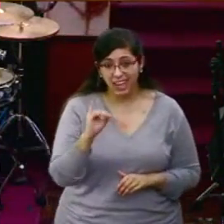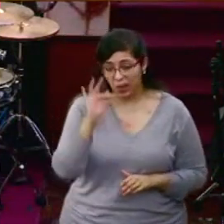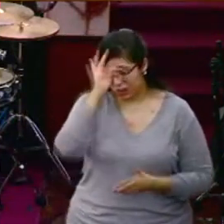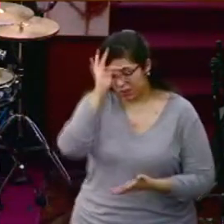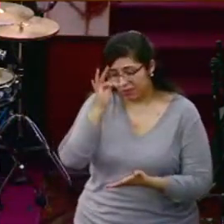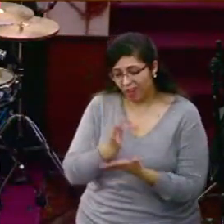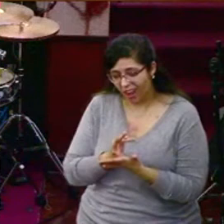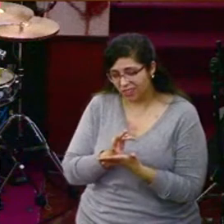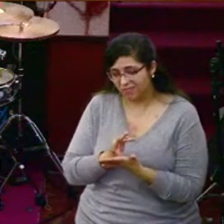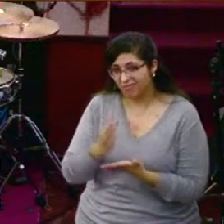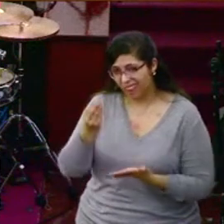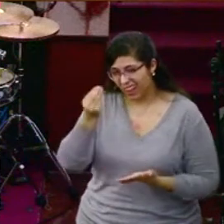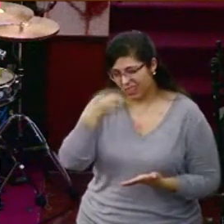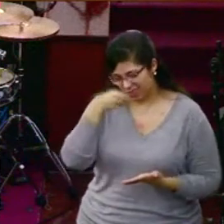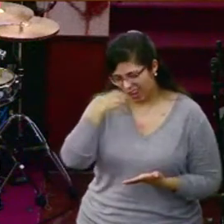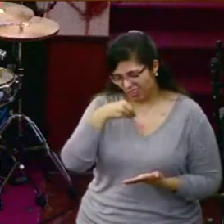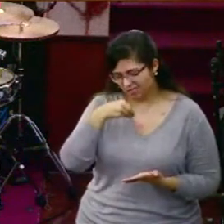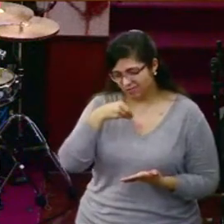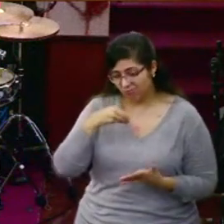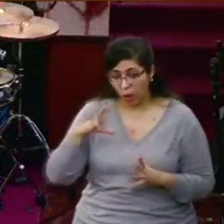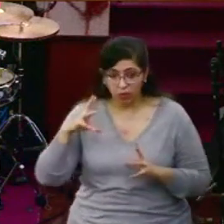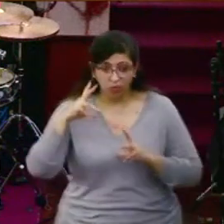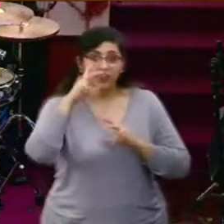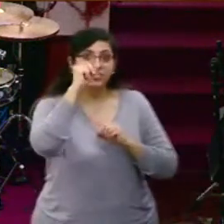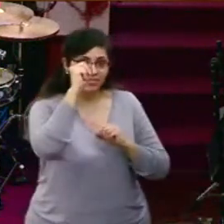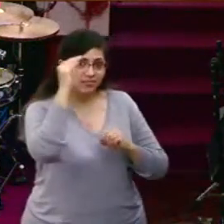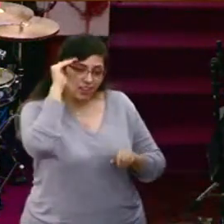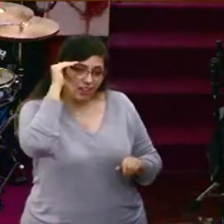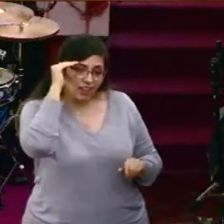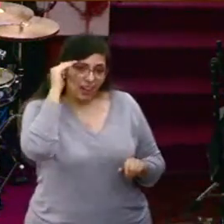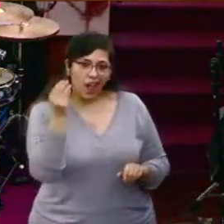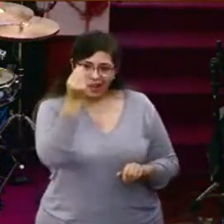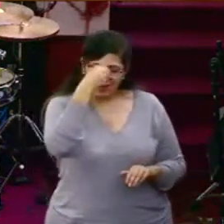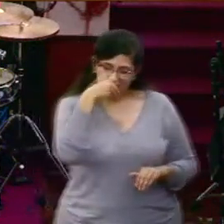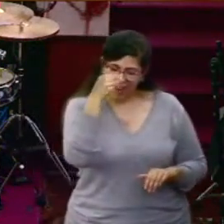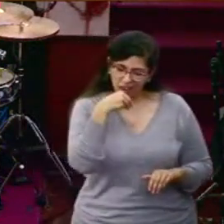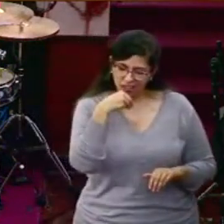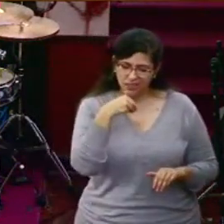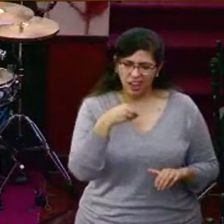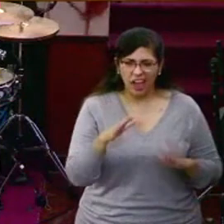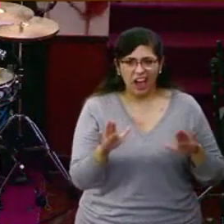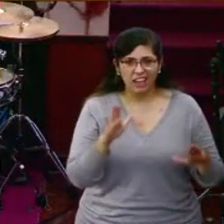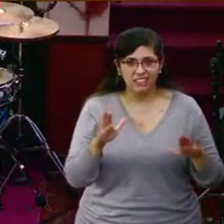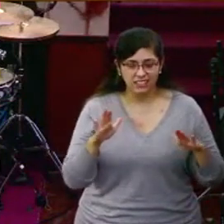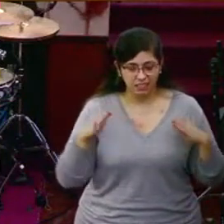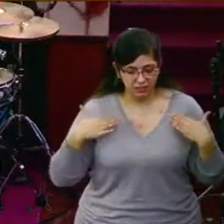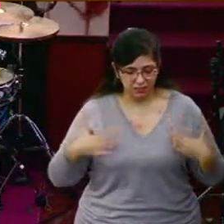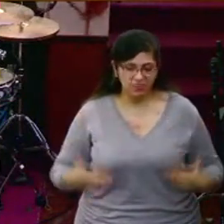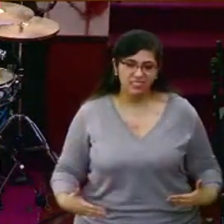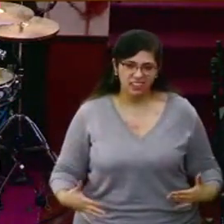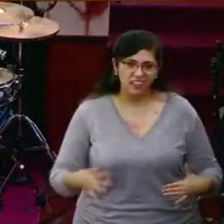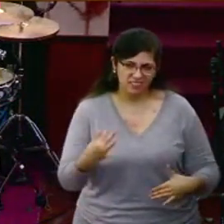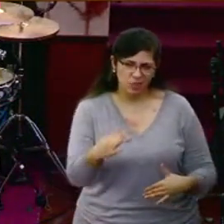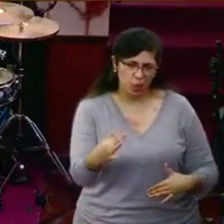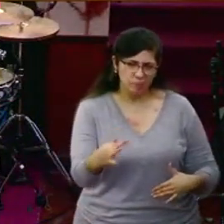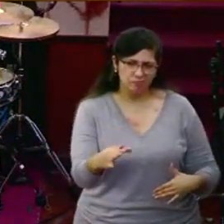forte mas a fraqueza de paulo não era de fé para casa de paulo era muitas vezes física para que esse de paulo